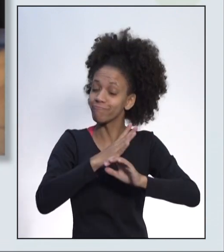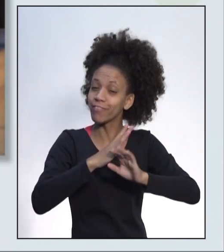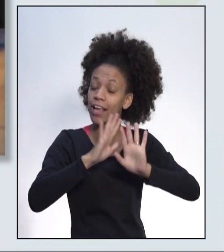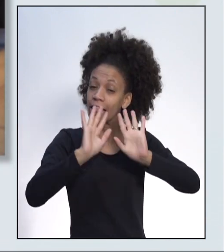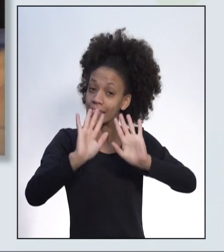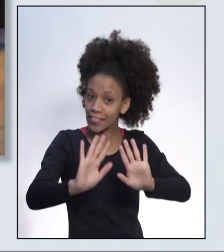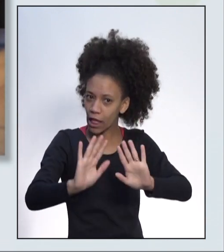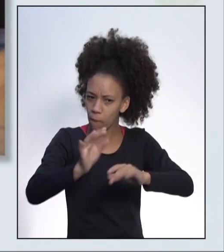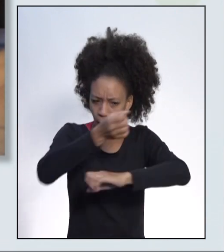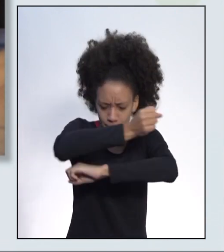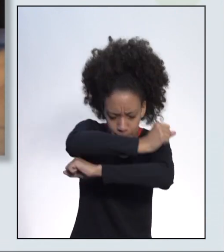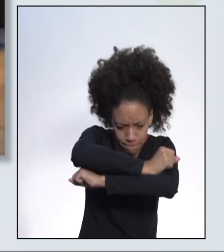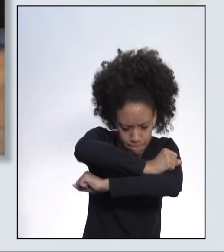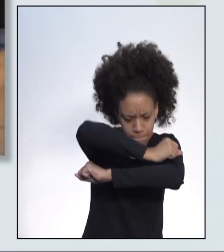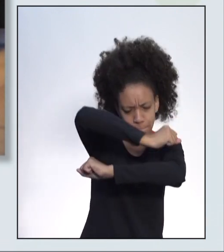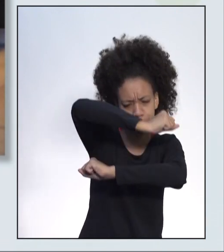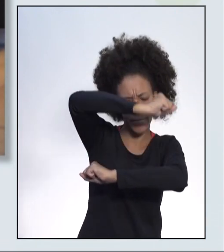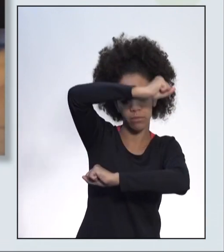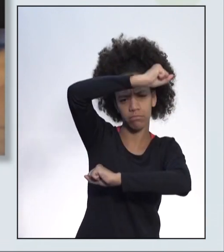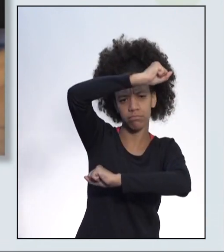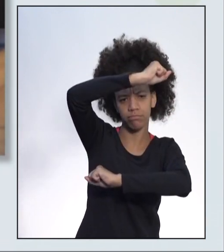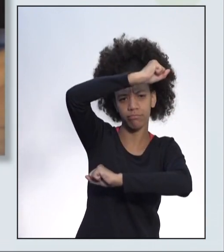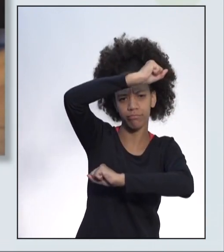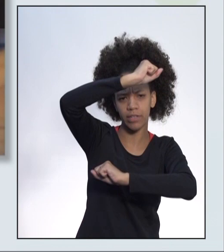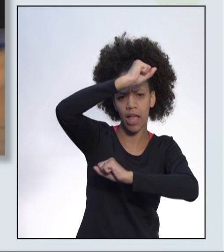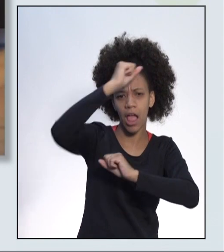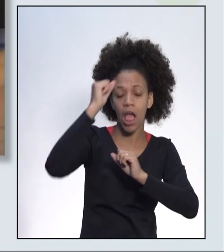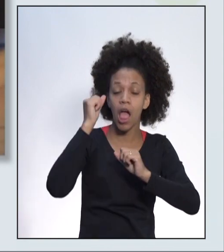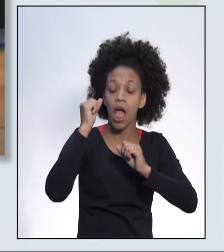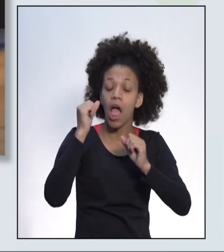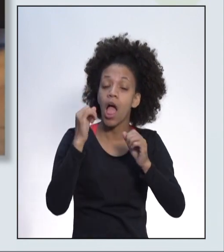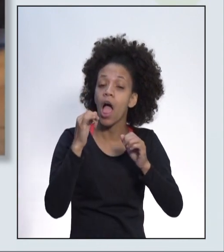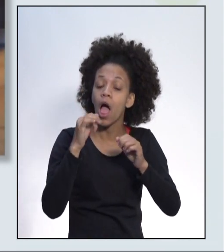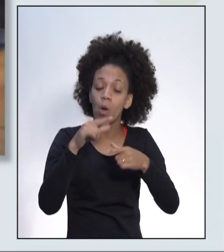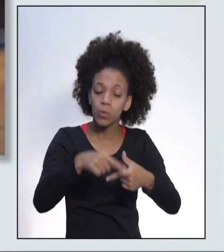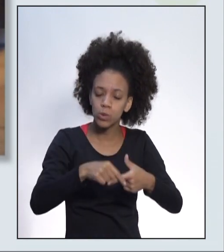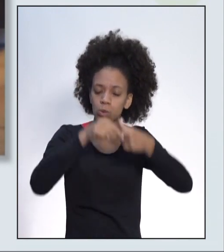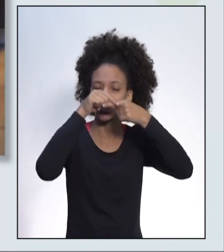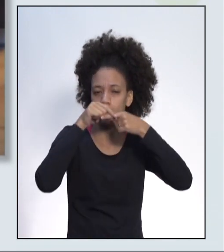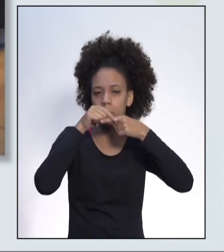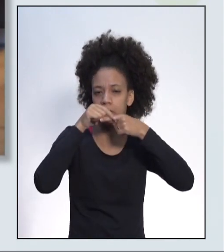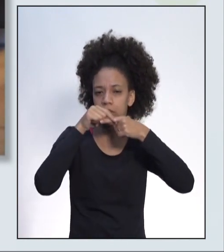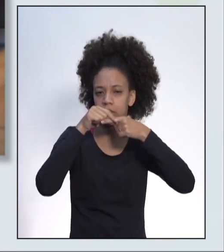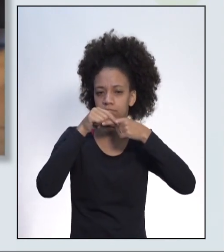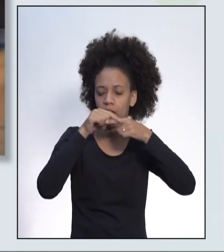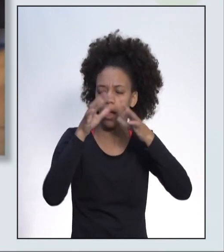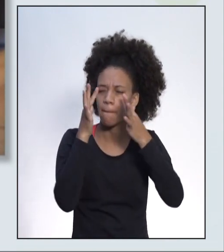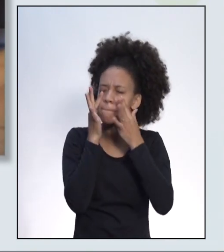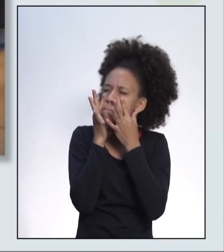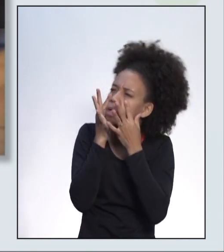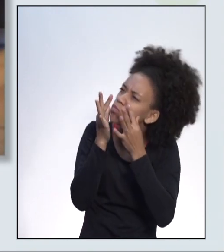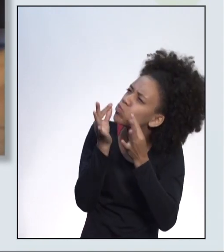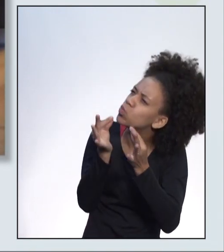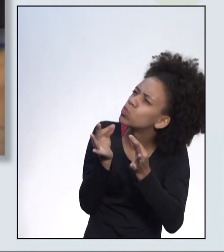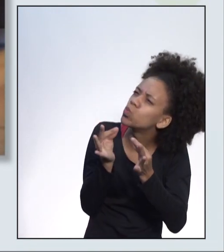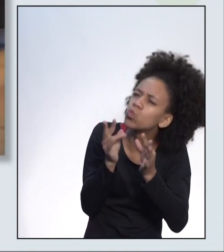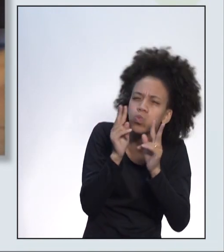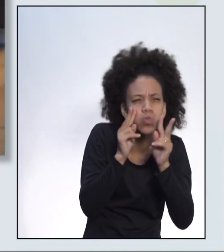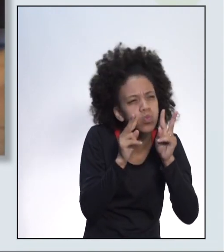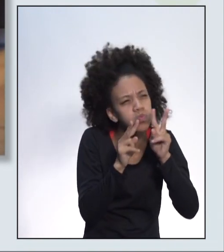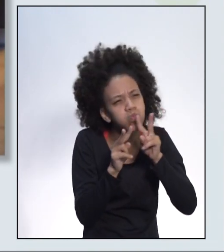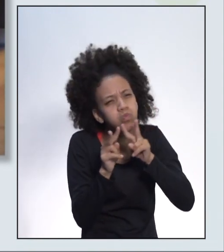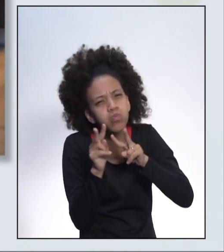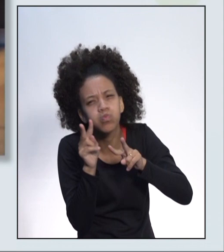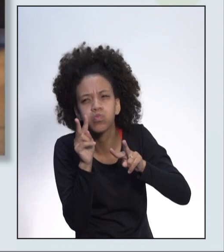Então, essa janela aqui eu escolhi para representar essa pausa, esse olhar mais atento para as coisas que estão acontecendo à minha